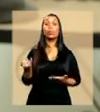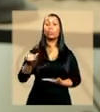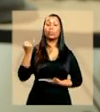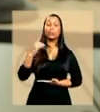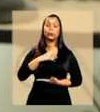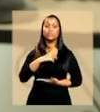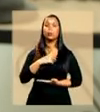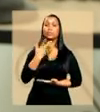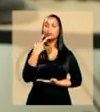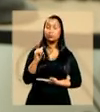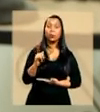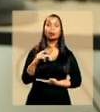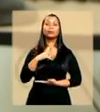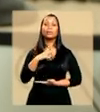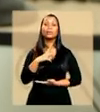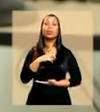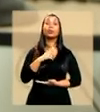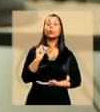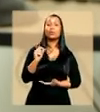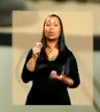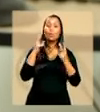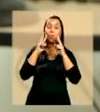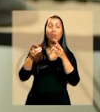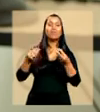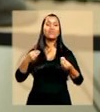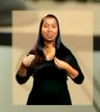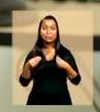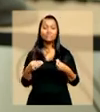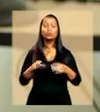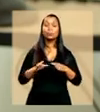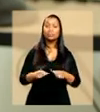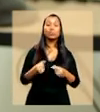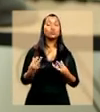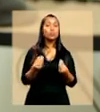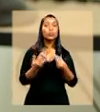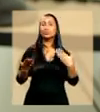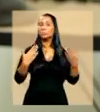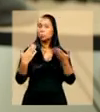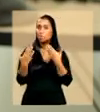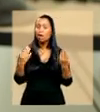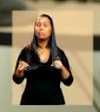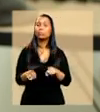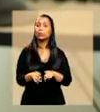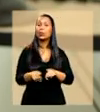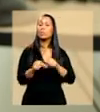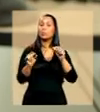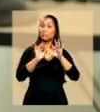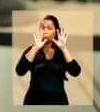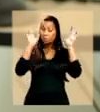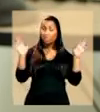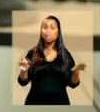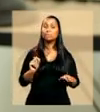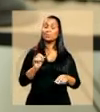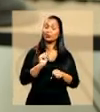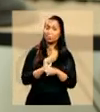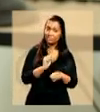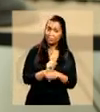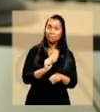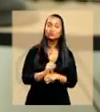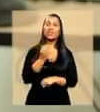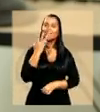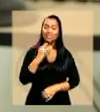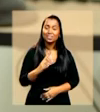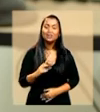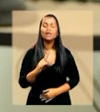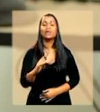é importante desses pais que haja um olhar flexível, mas muito diálogo e muita clareza, né, do que se espera